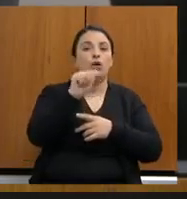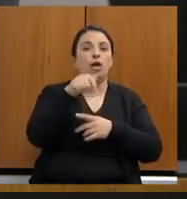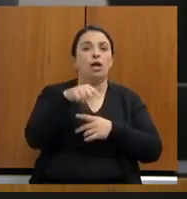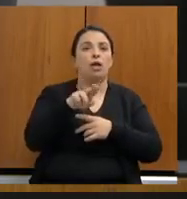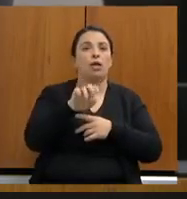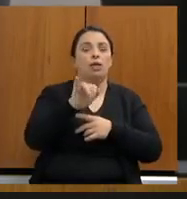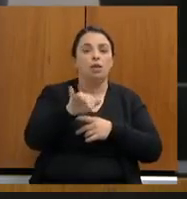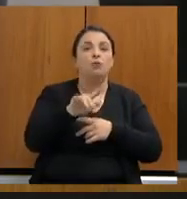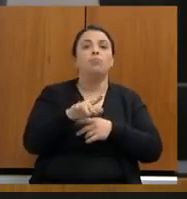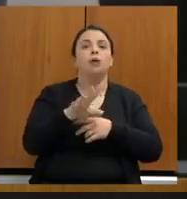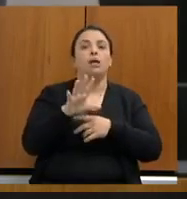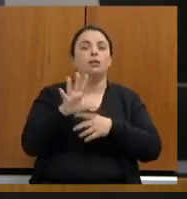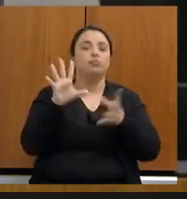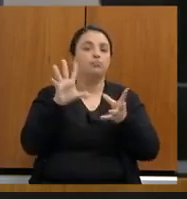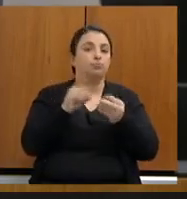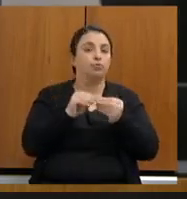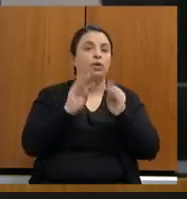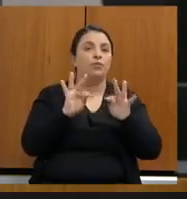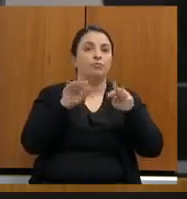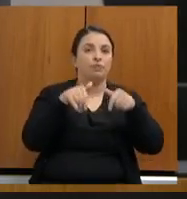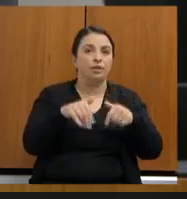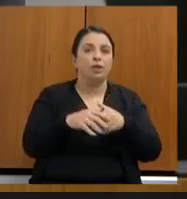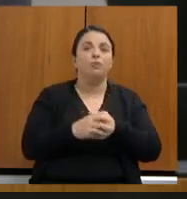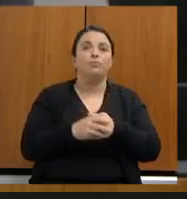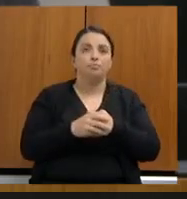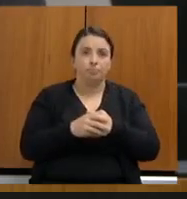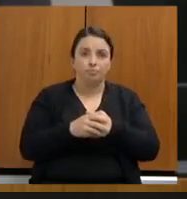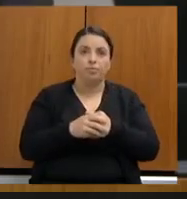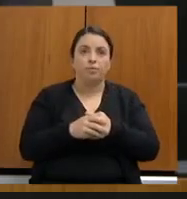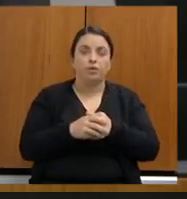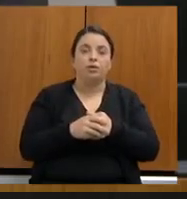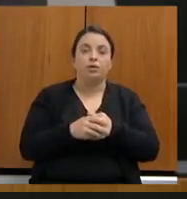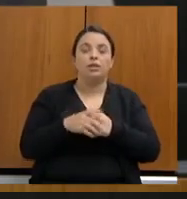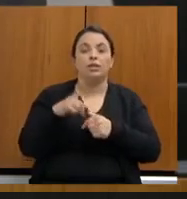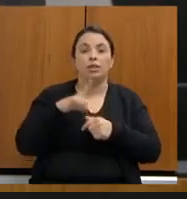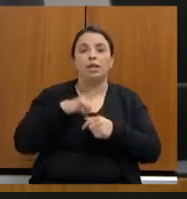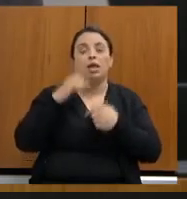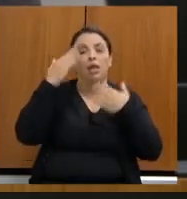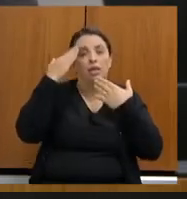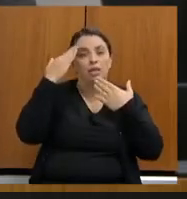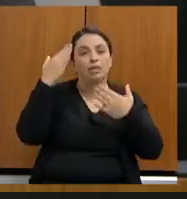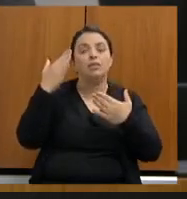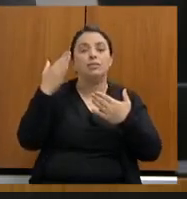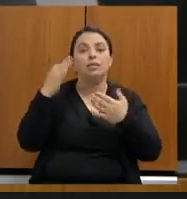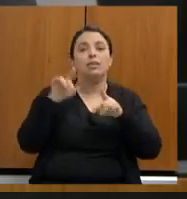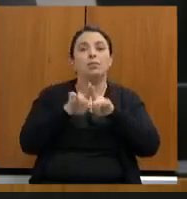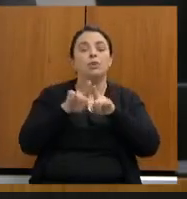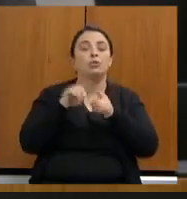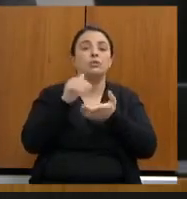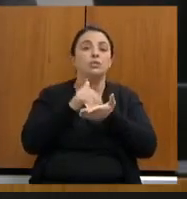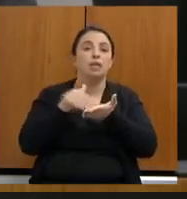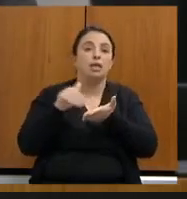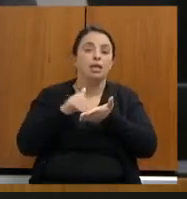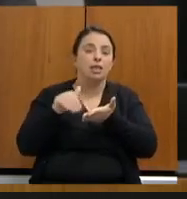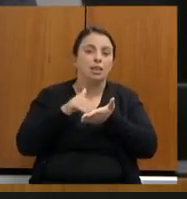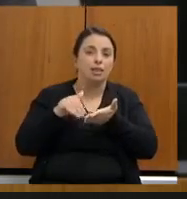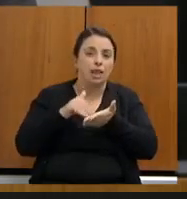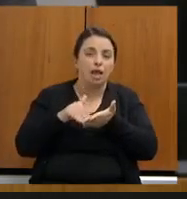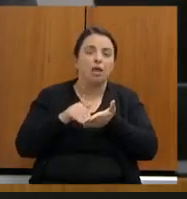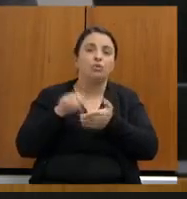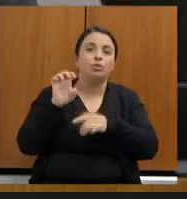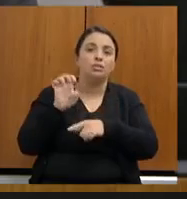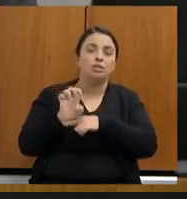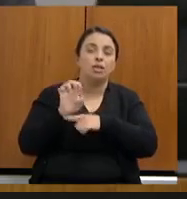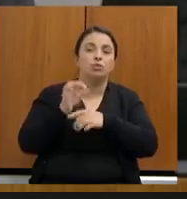finais já que nós temos aqui a registrar e agradecer a presença do secretário de estado